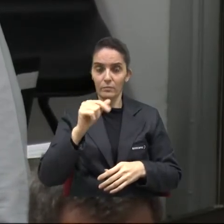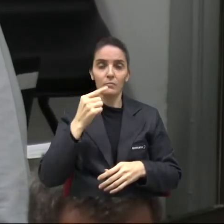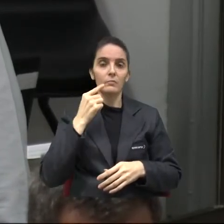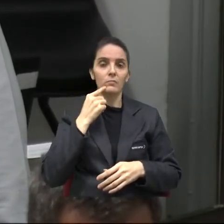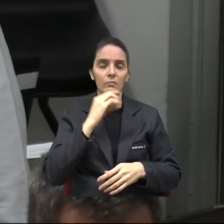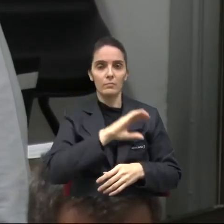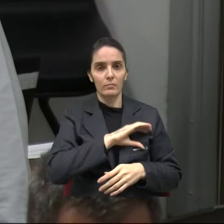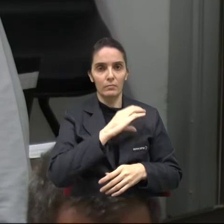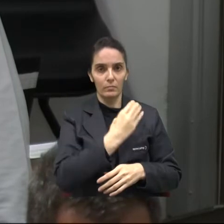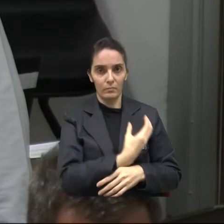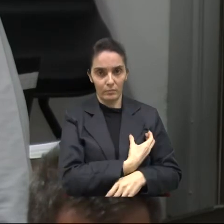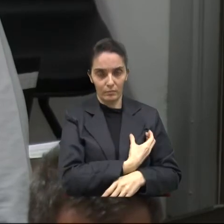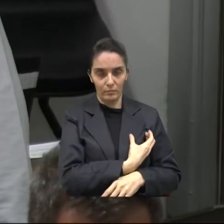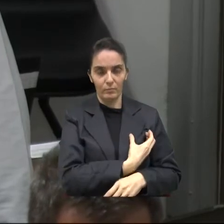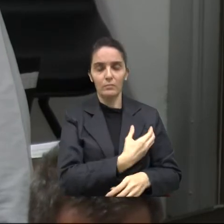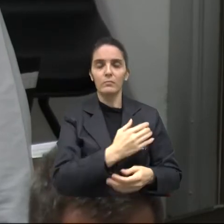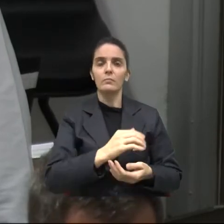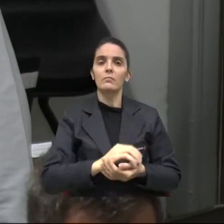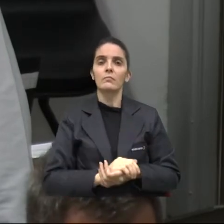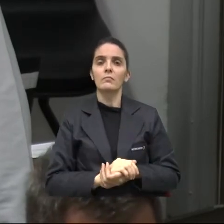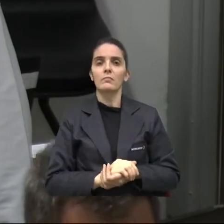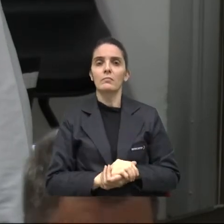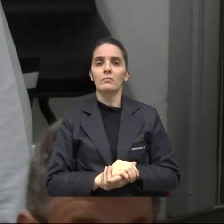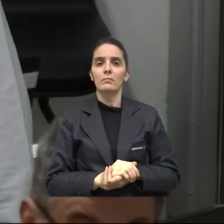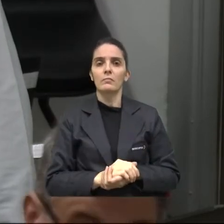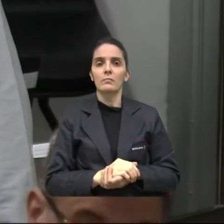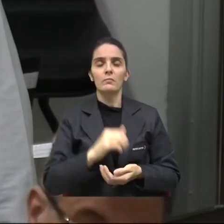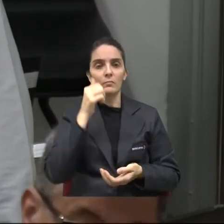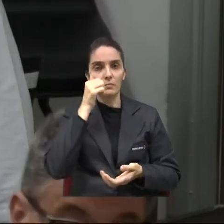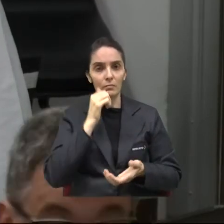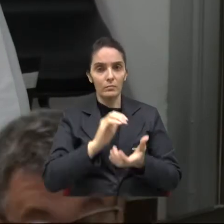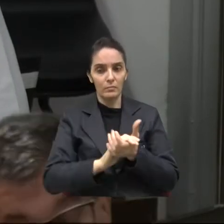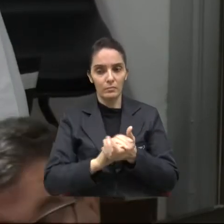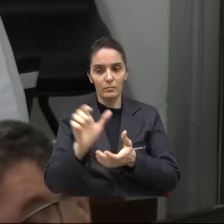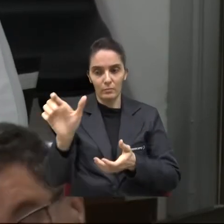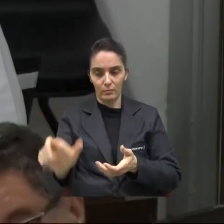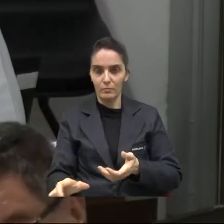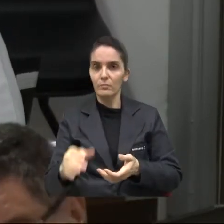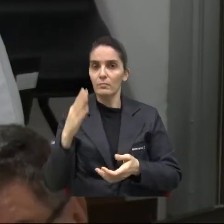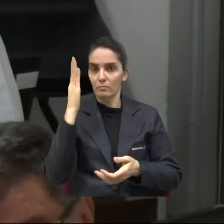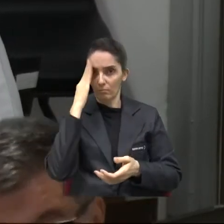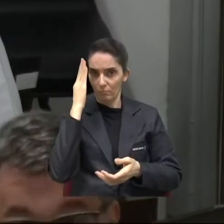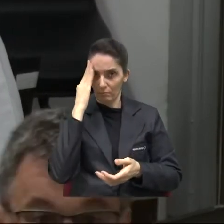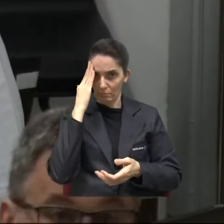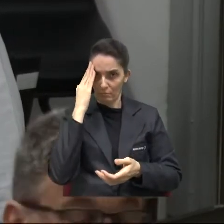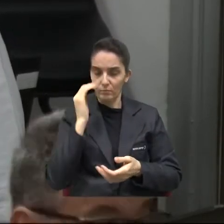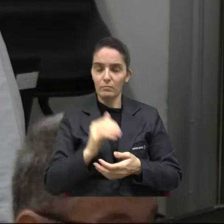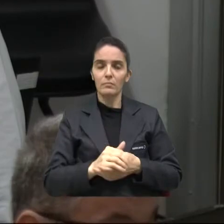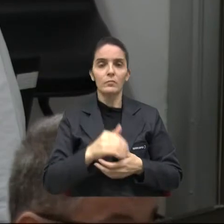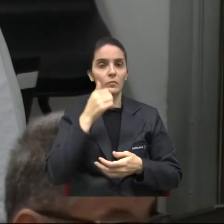disso, a Cristiane Valotto Cruz. Ali se encontra também a mãe, Marilena,